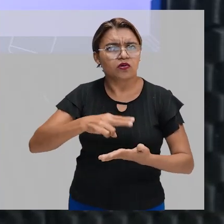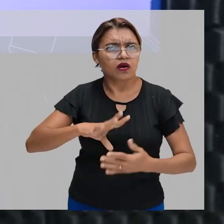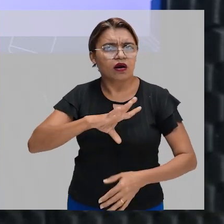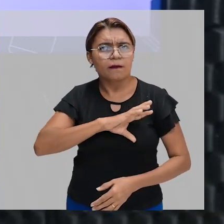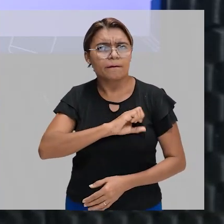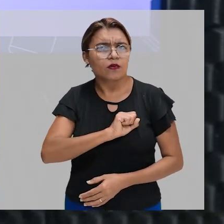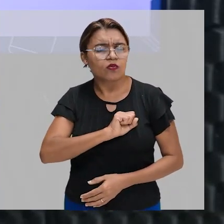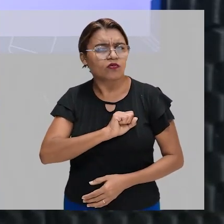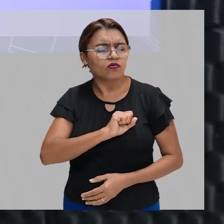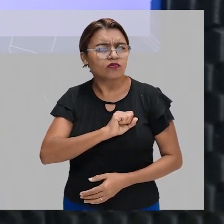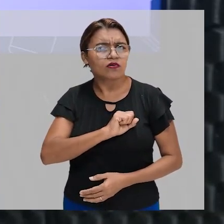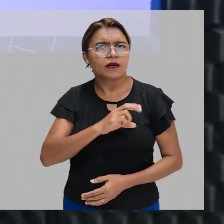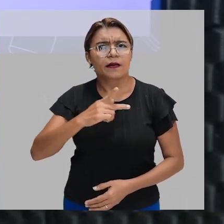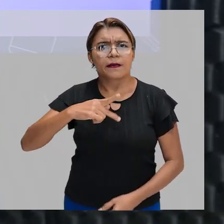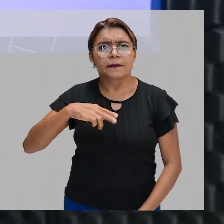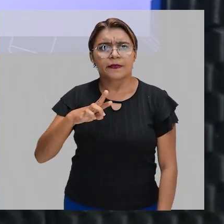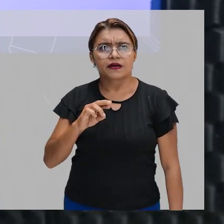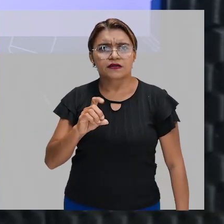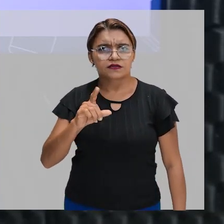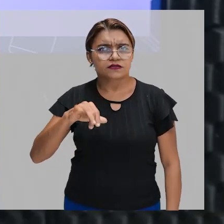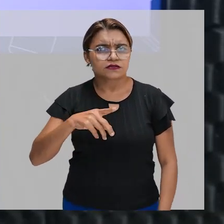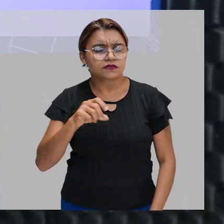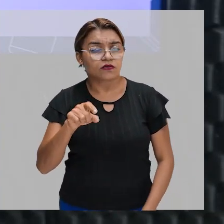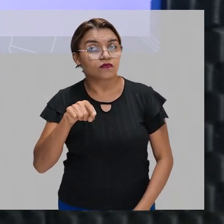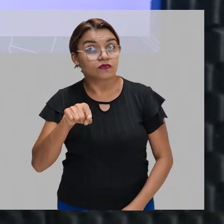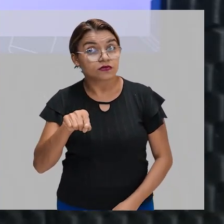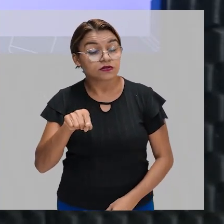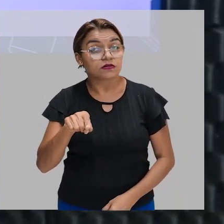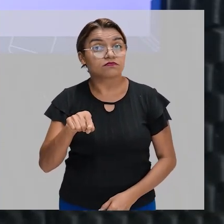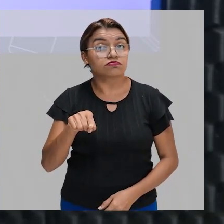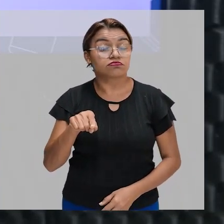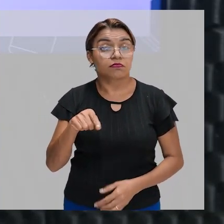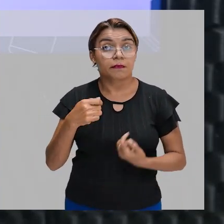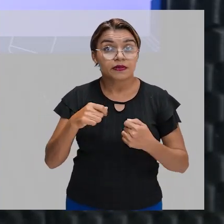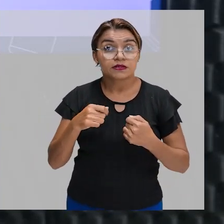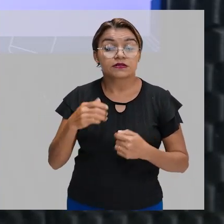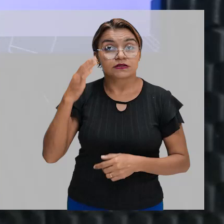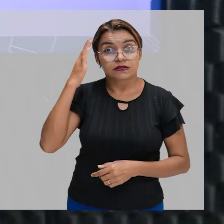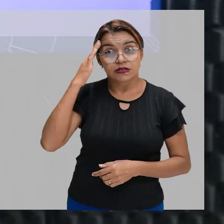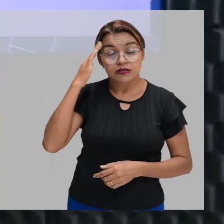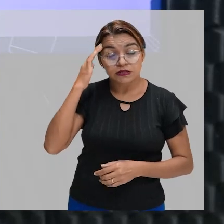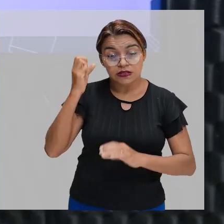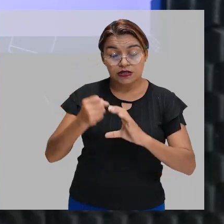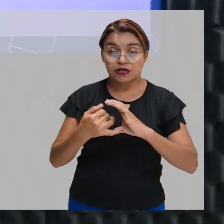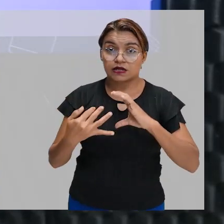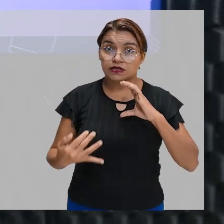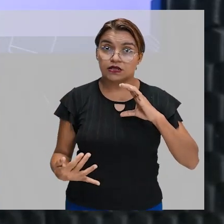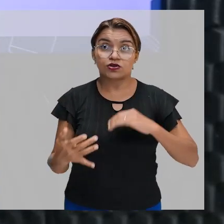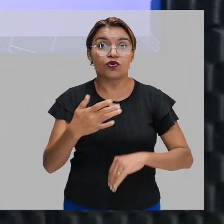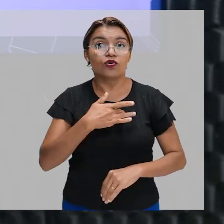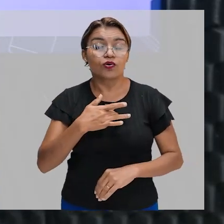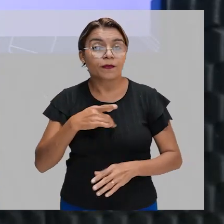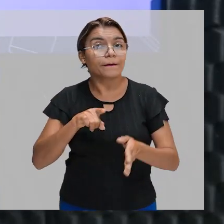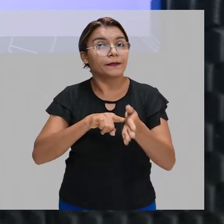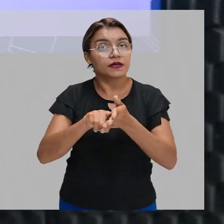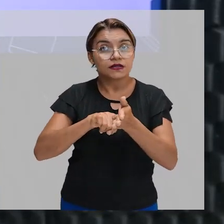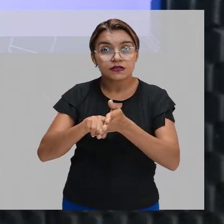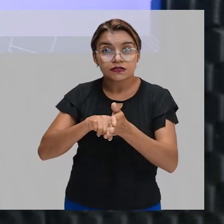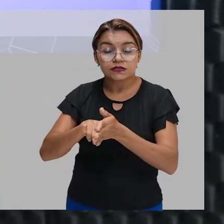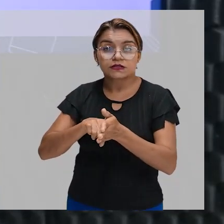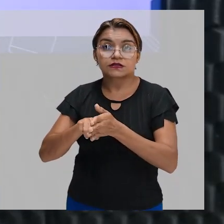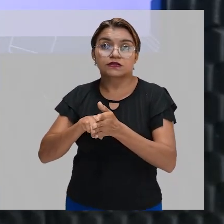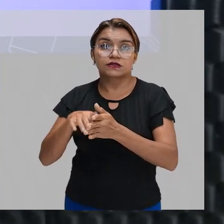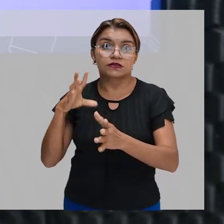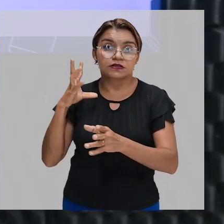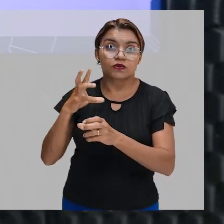isso não impede que você ainda as características do Romantismo que você pesquise o resumo